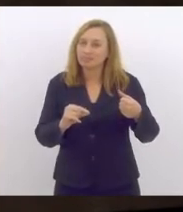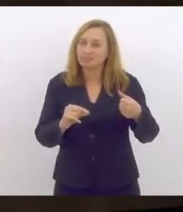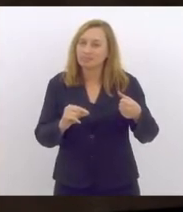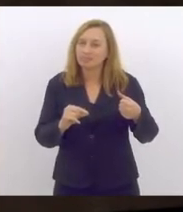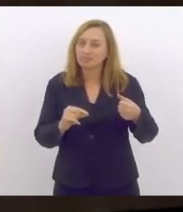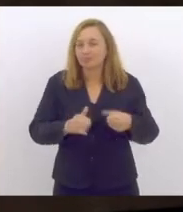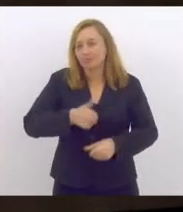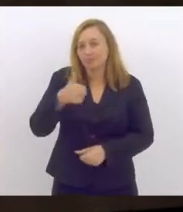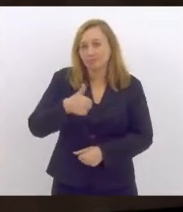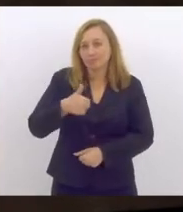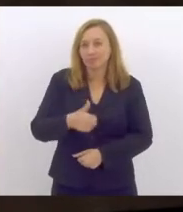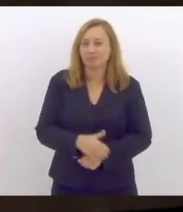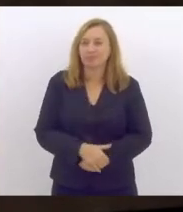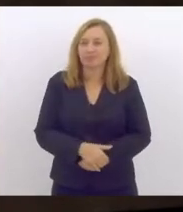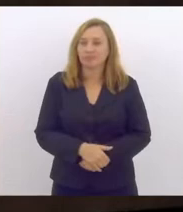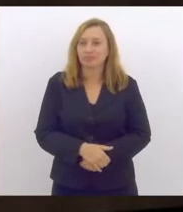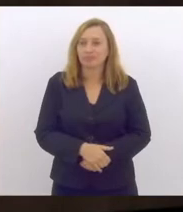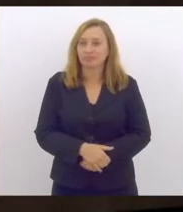1º.